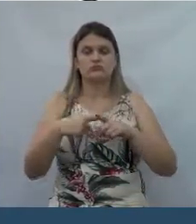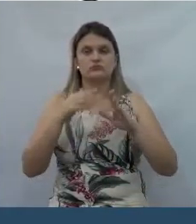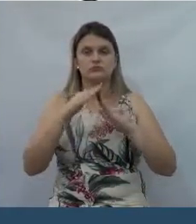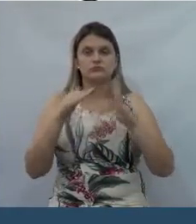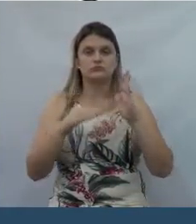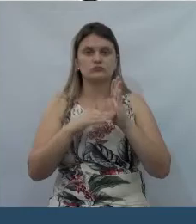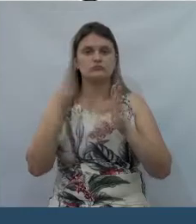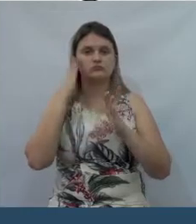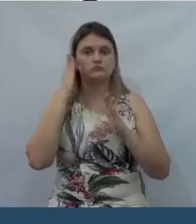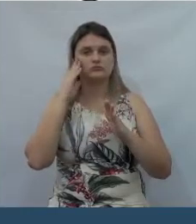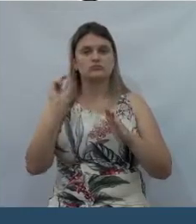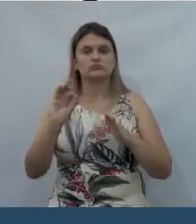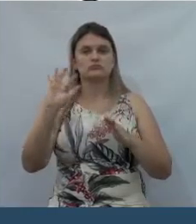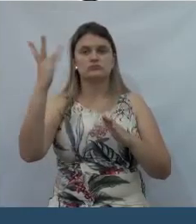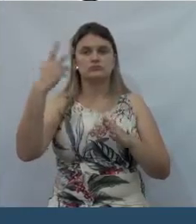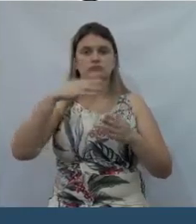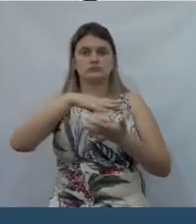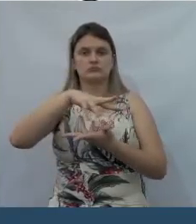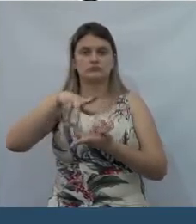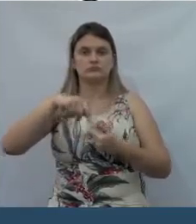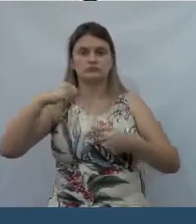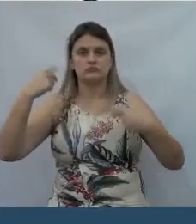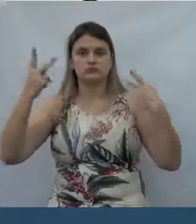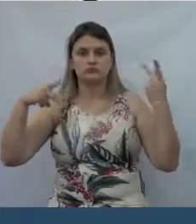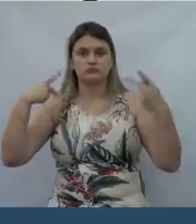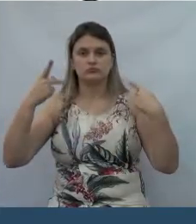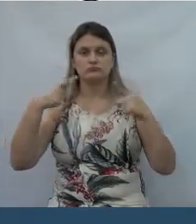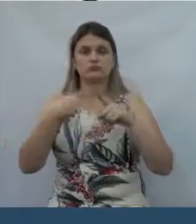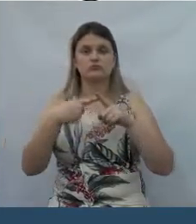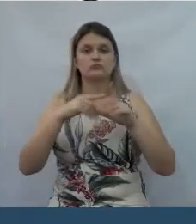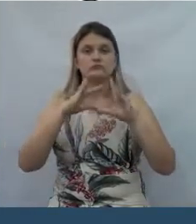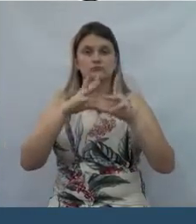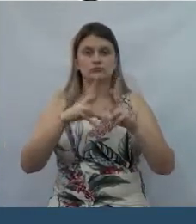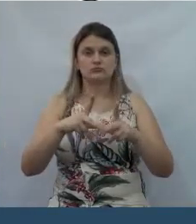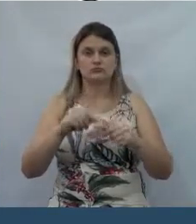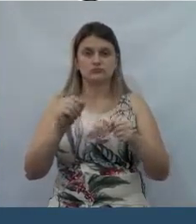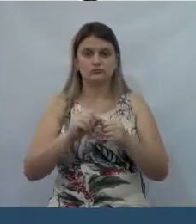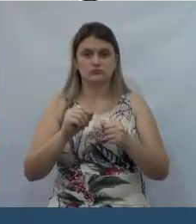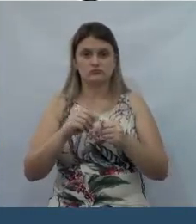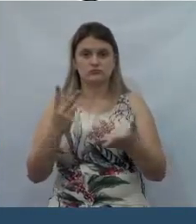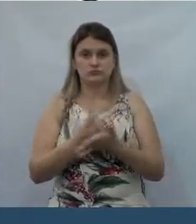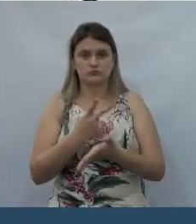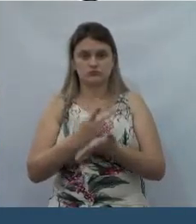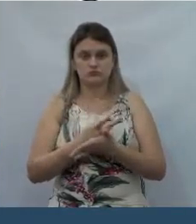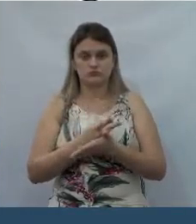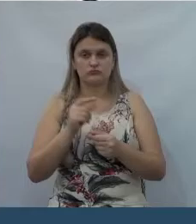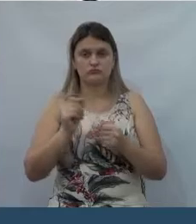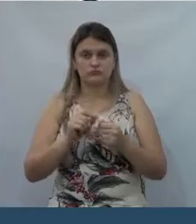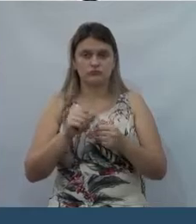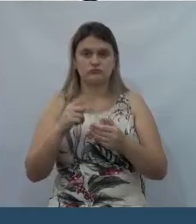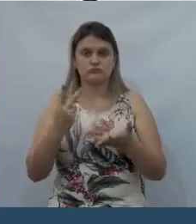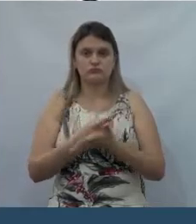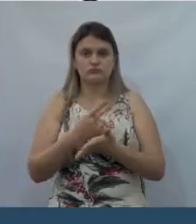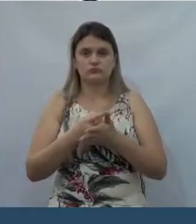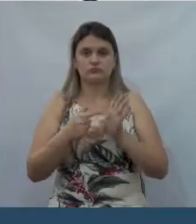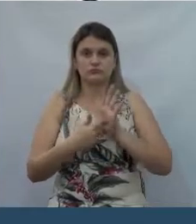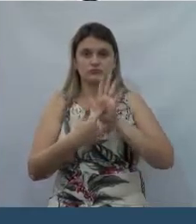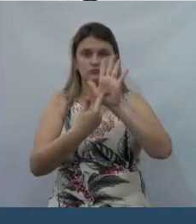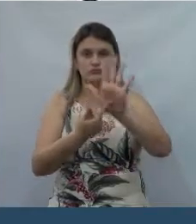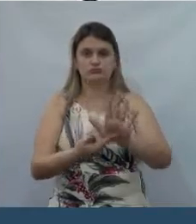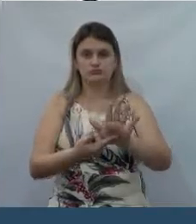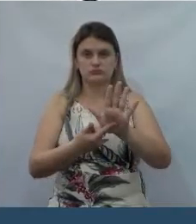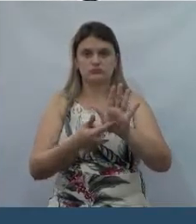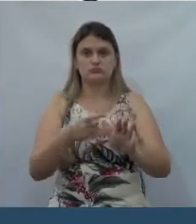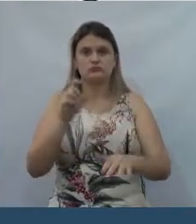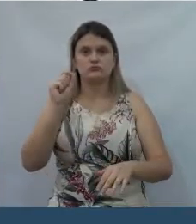e acontece no mundo político, porque tudo que se faz de errado e se comete de errado, reflete em nós aqui